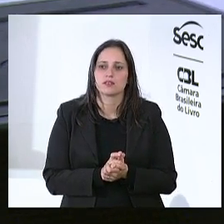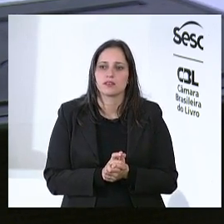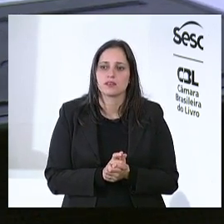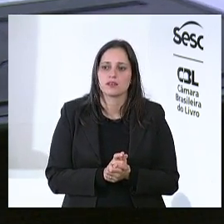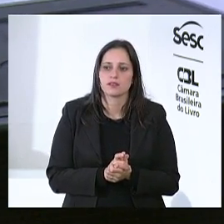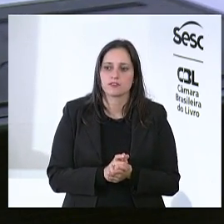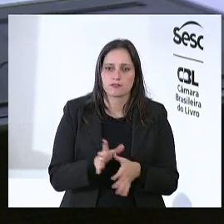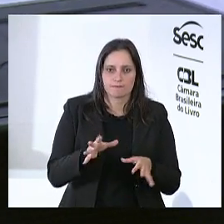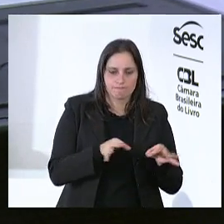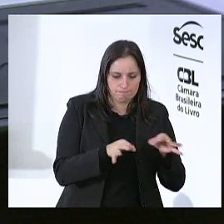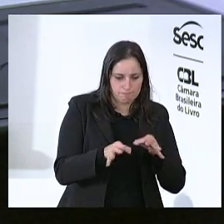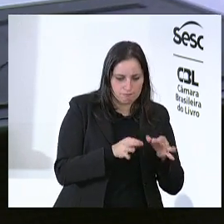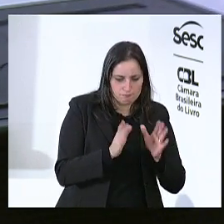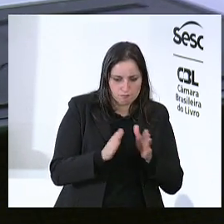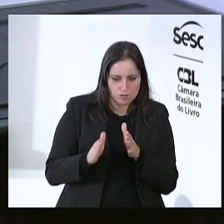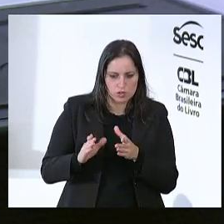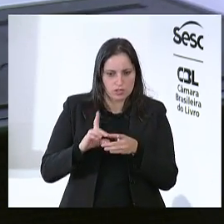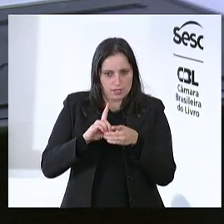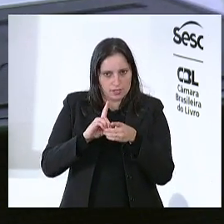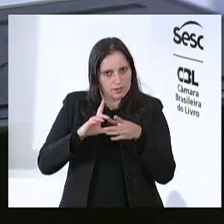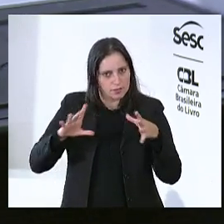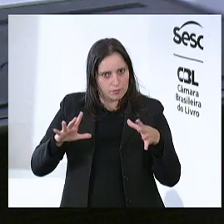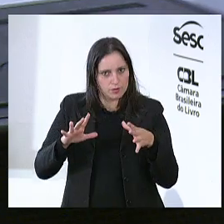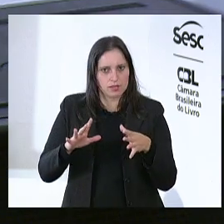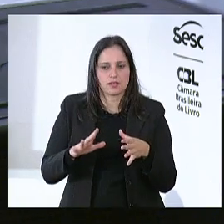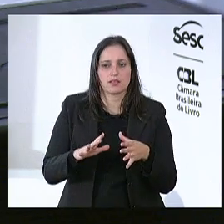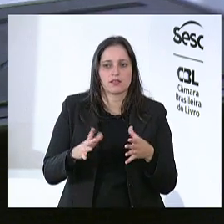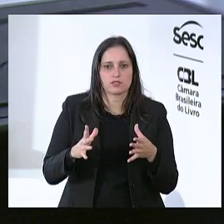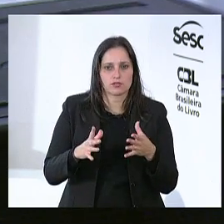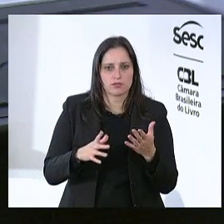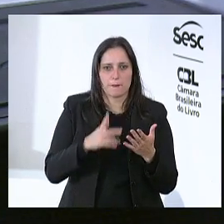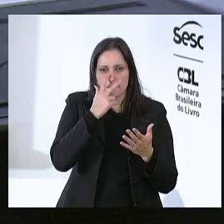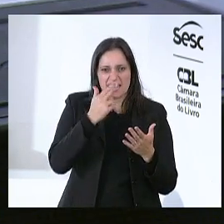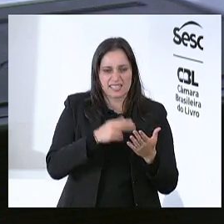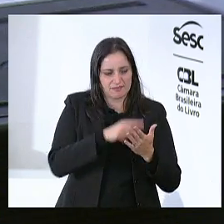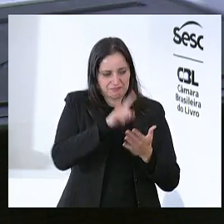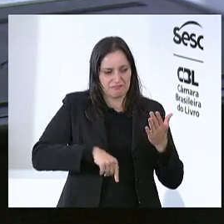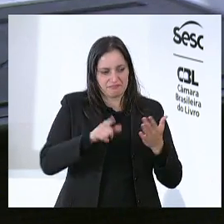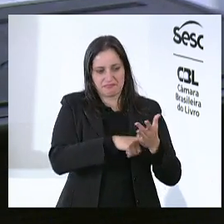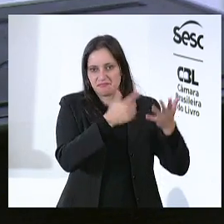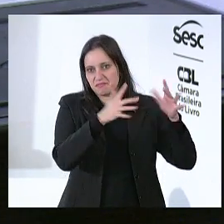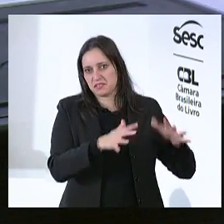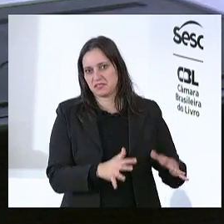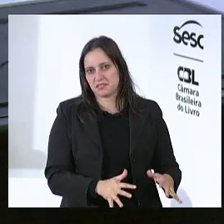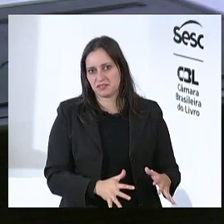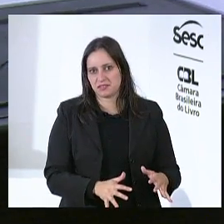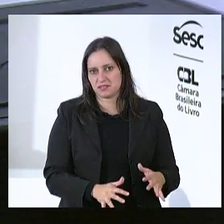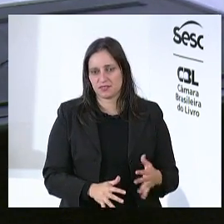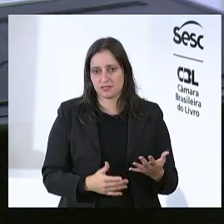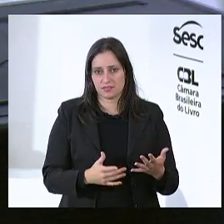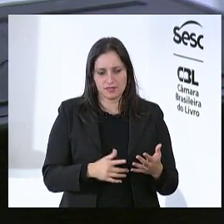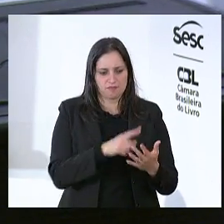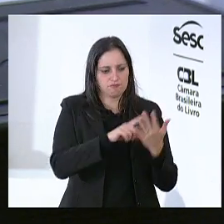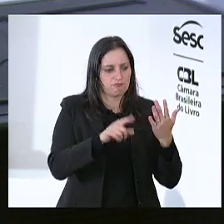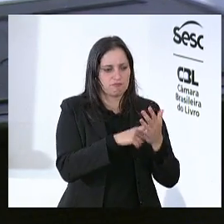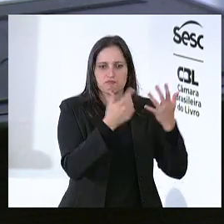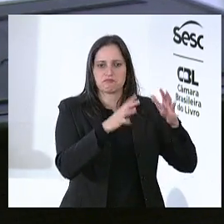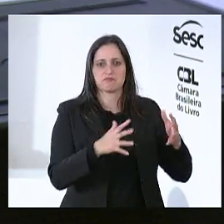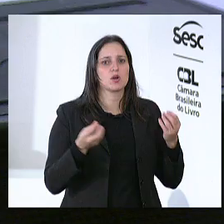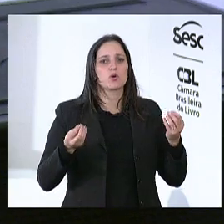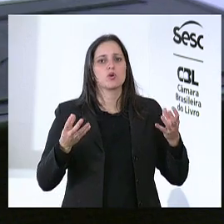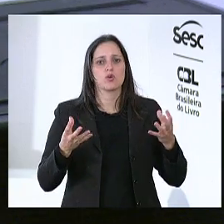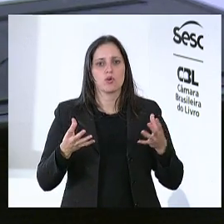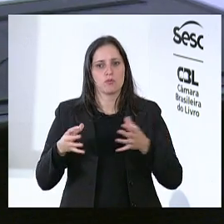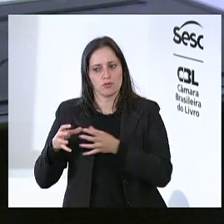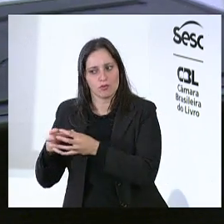um projeto democrático perdeu, né? Foi derrotado. Né? E foi derrotado com a ajuda de setores